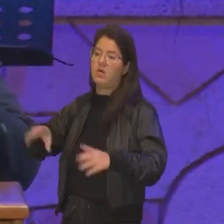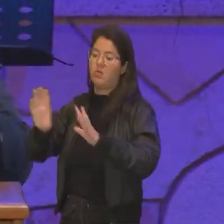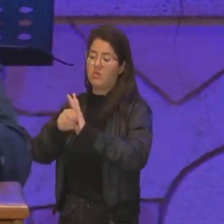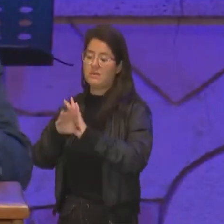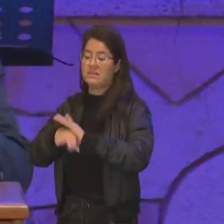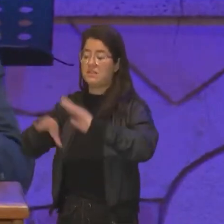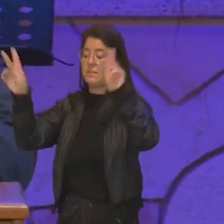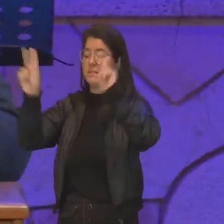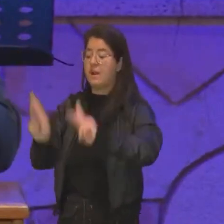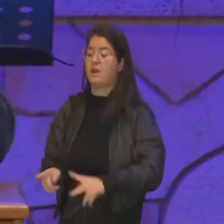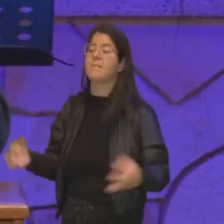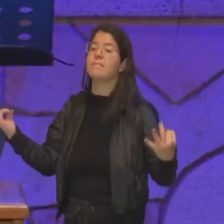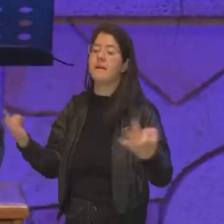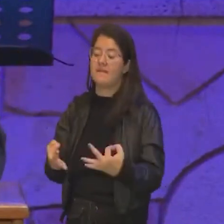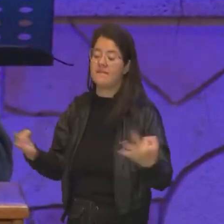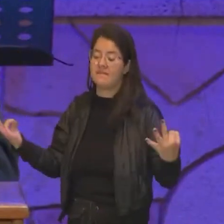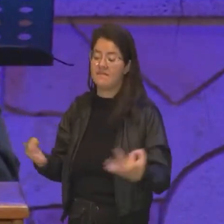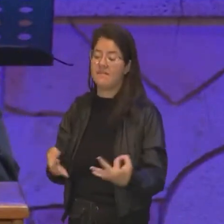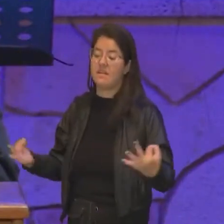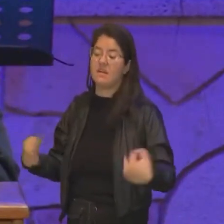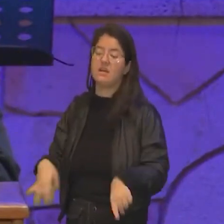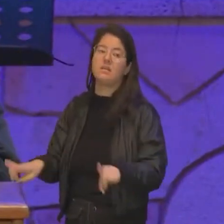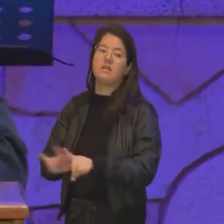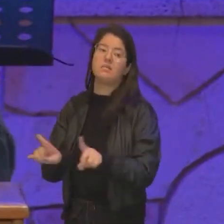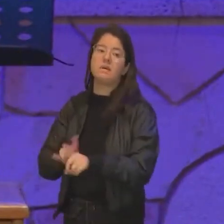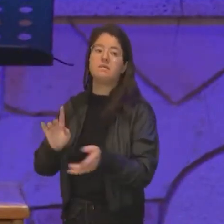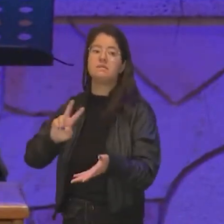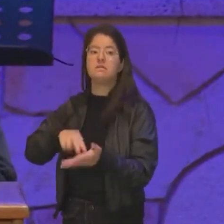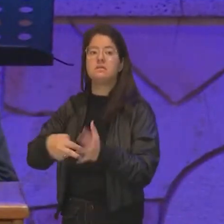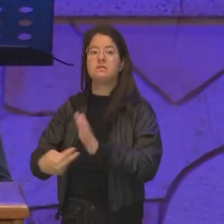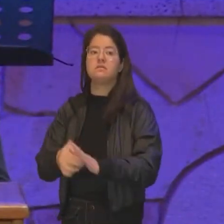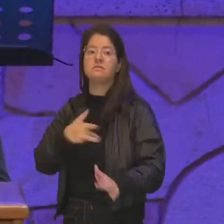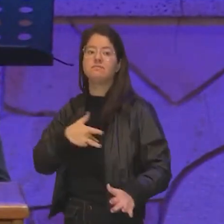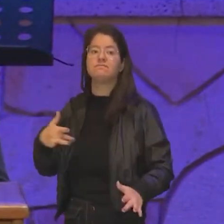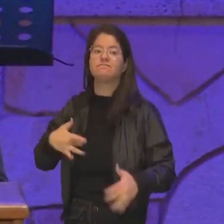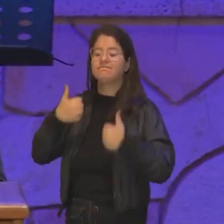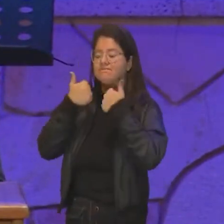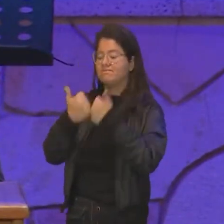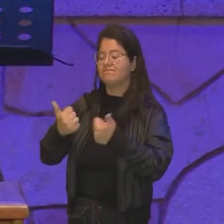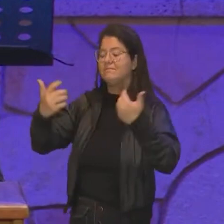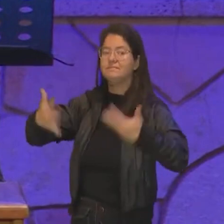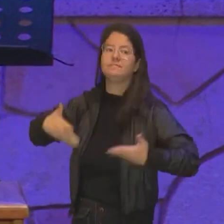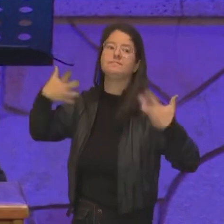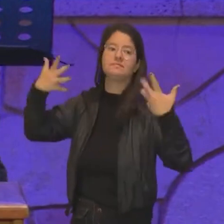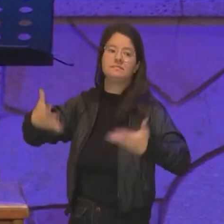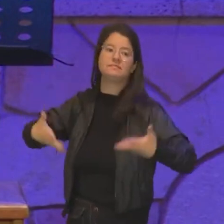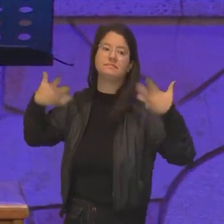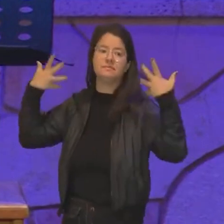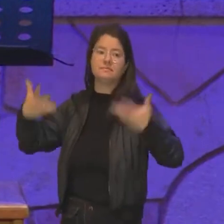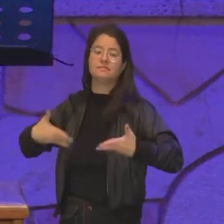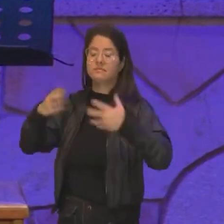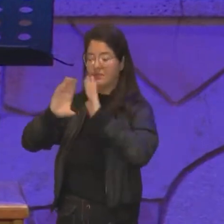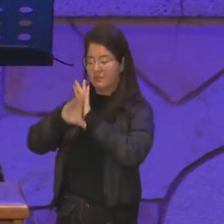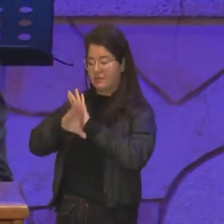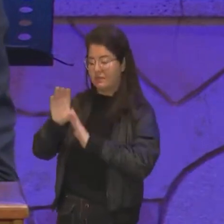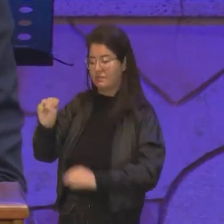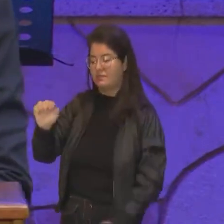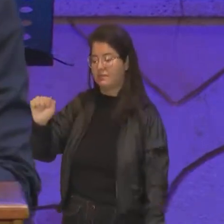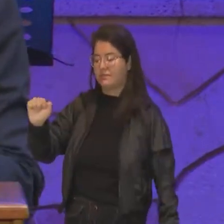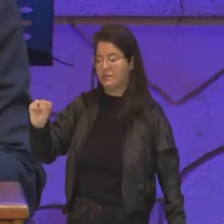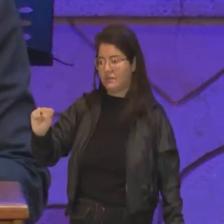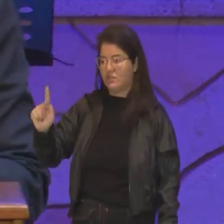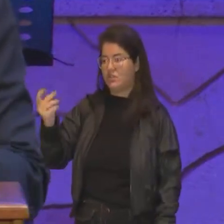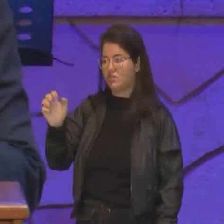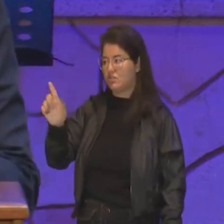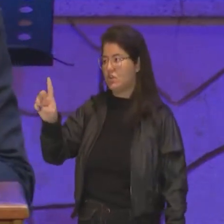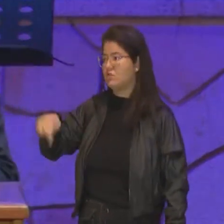paz perfeita, que inclusive envolve bem-estar, envolve alegria. O conceito de shalom, Jesus